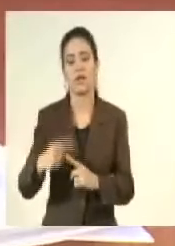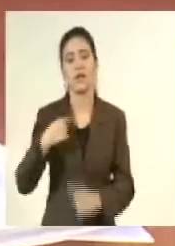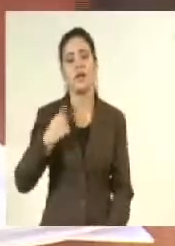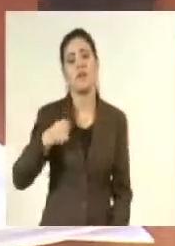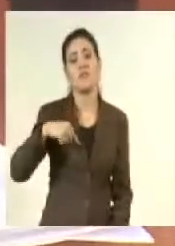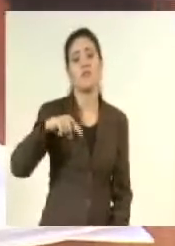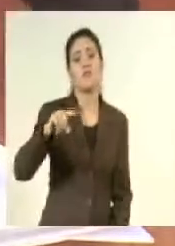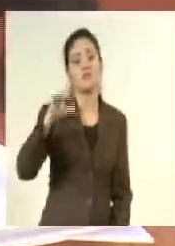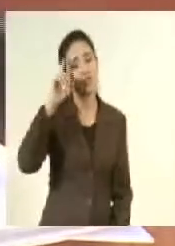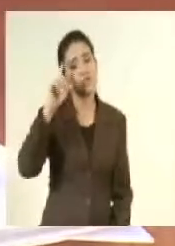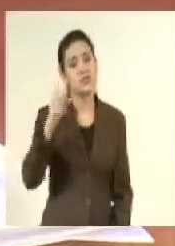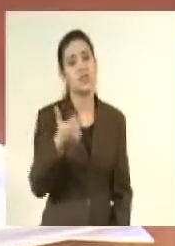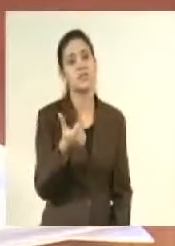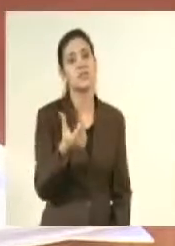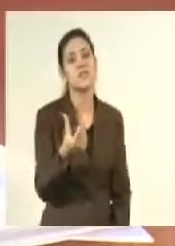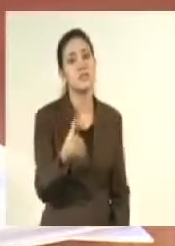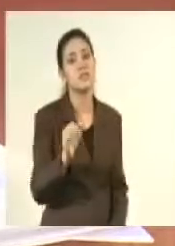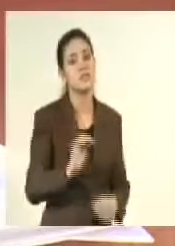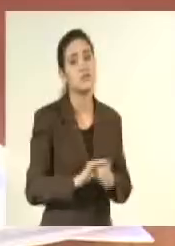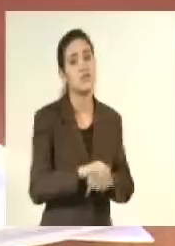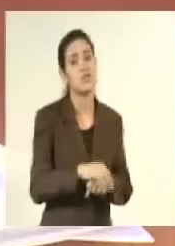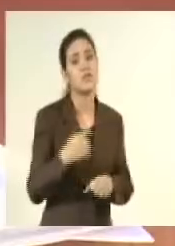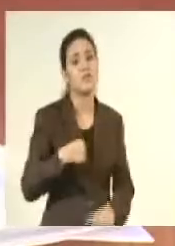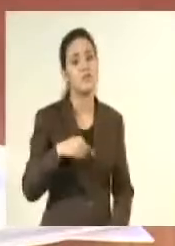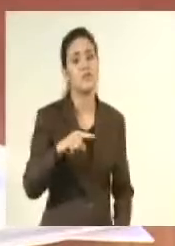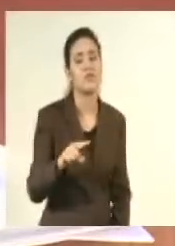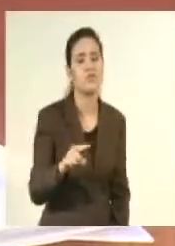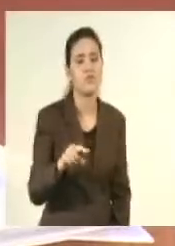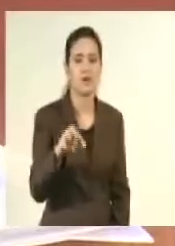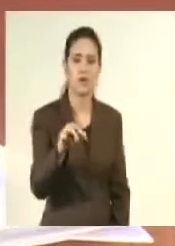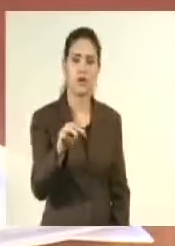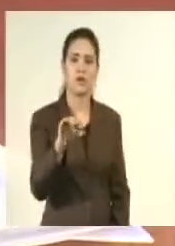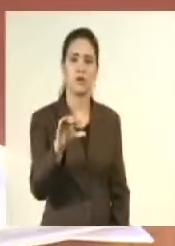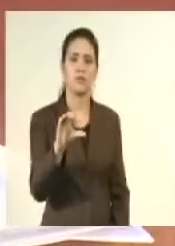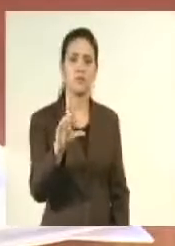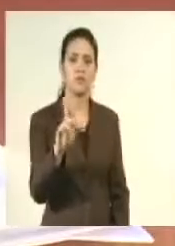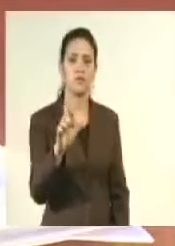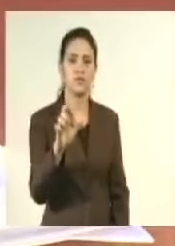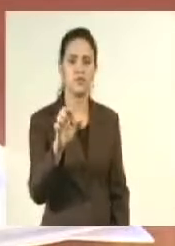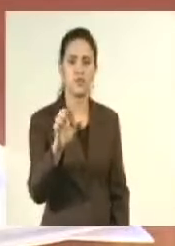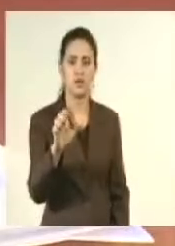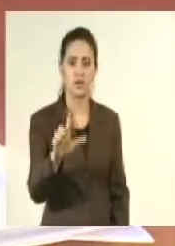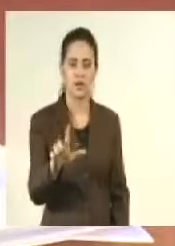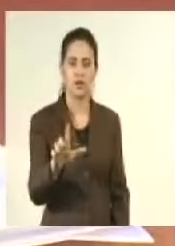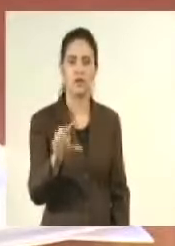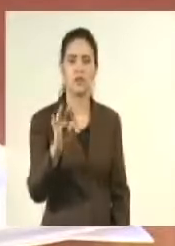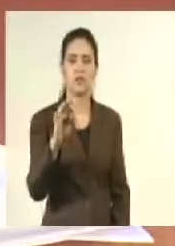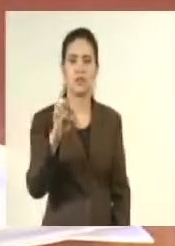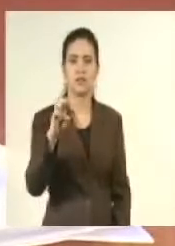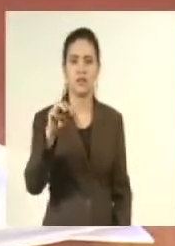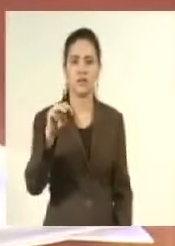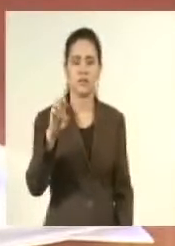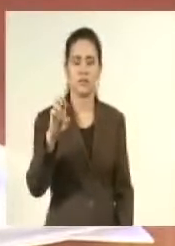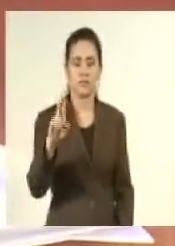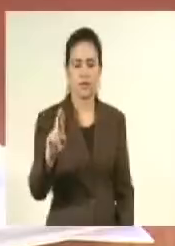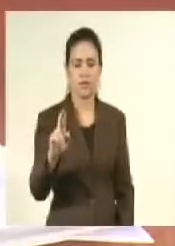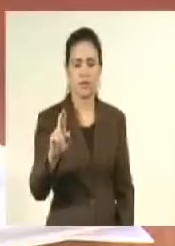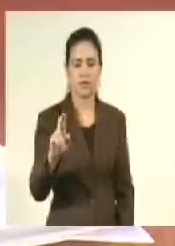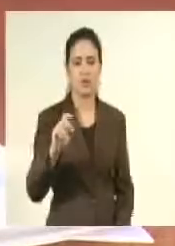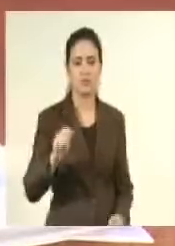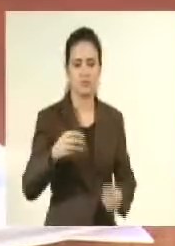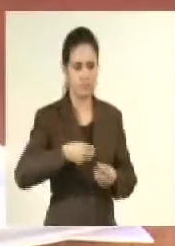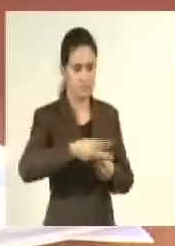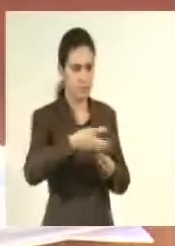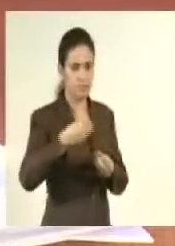dia 16 à noite, do Michel Temer, do candidato Lobão Filho. Vou mandar distribuir, está aqui